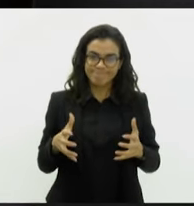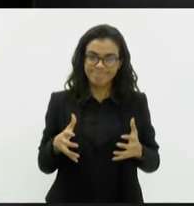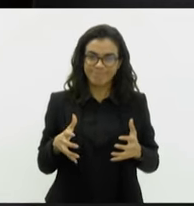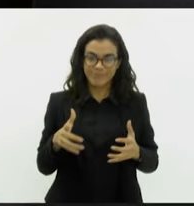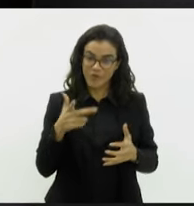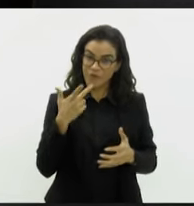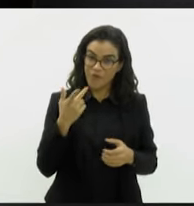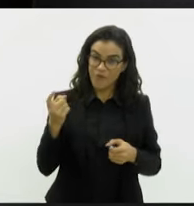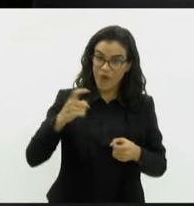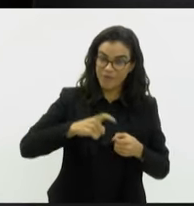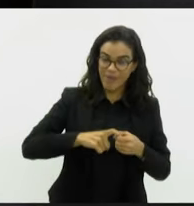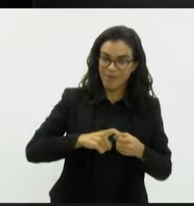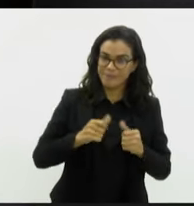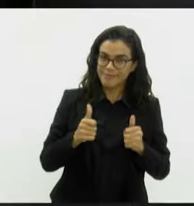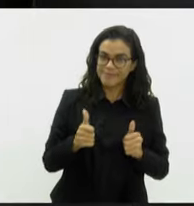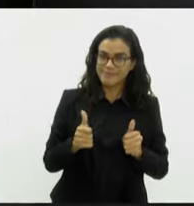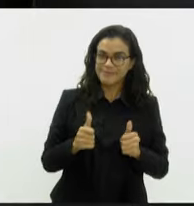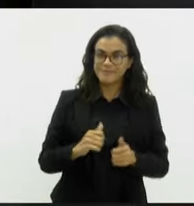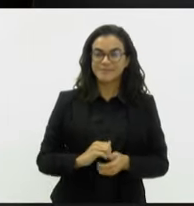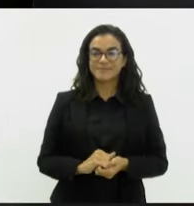ao início da minha